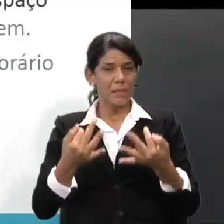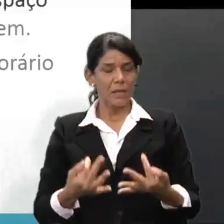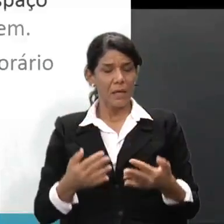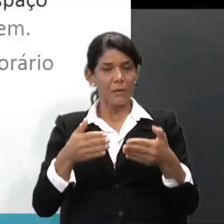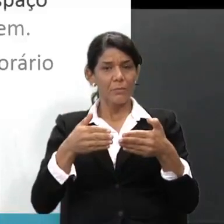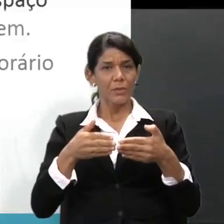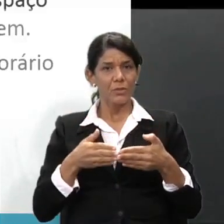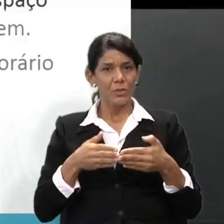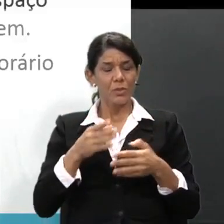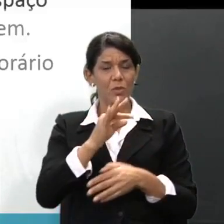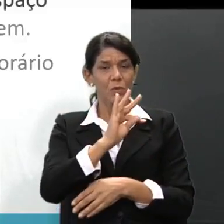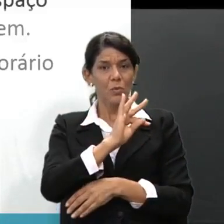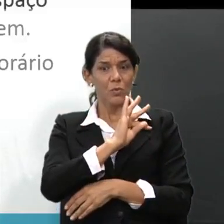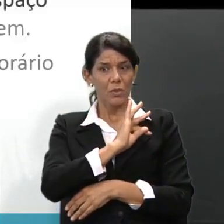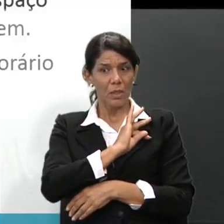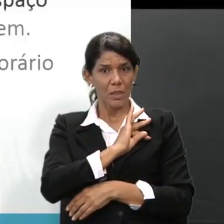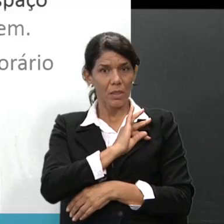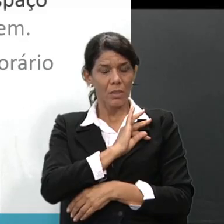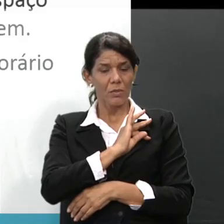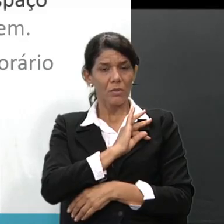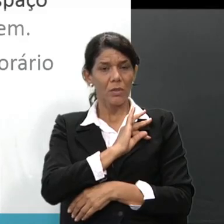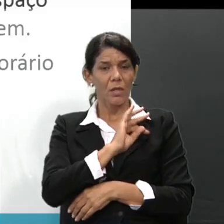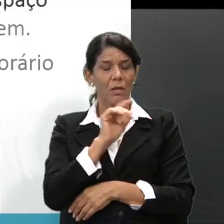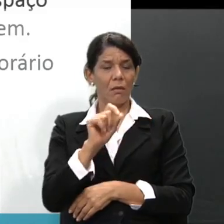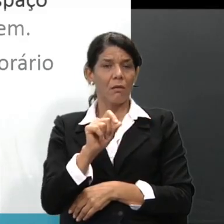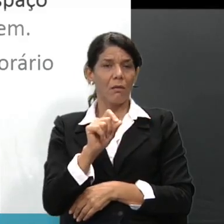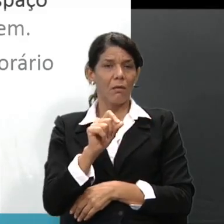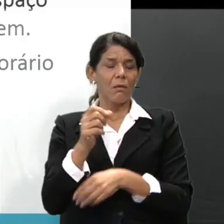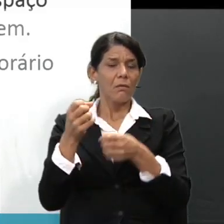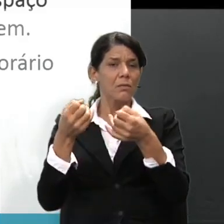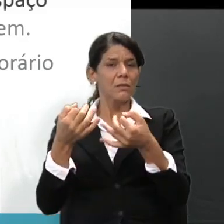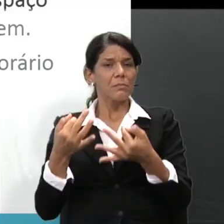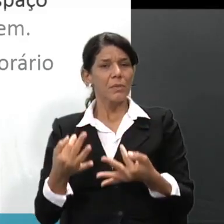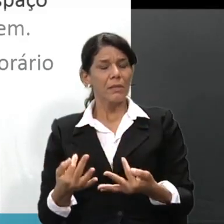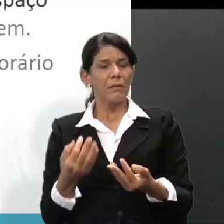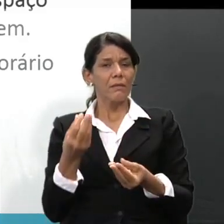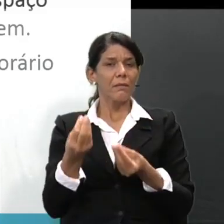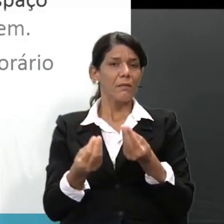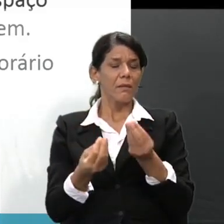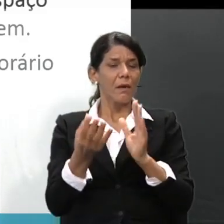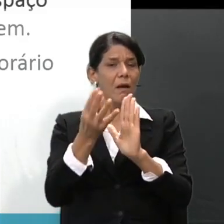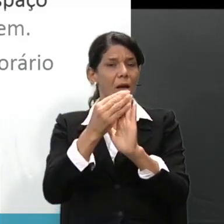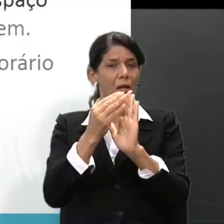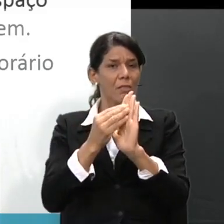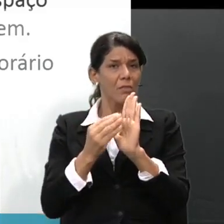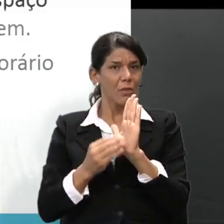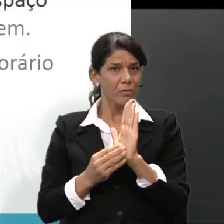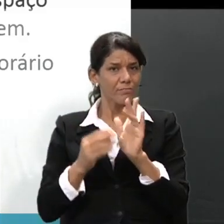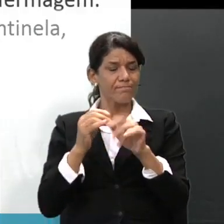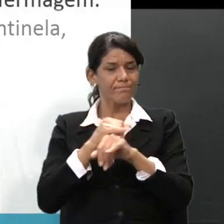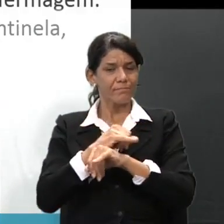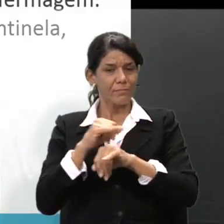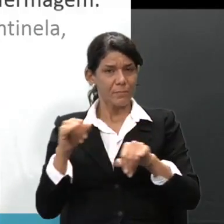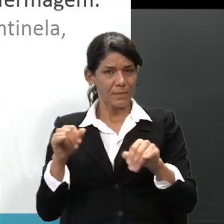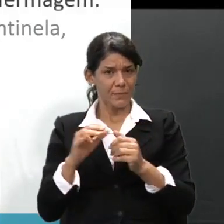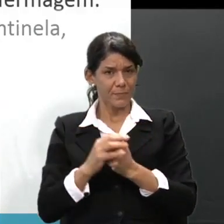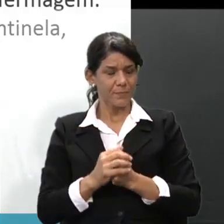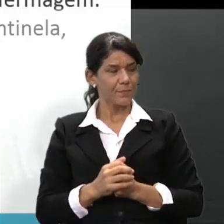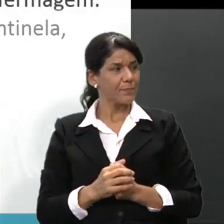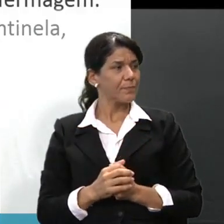para que os técnicos de enfermagem justifique e anote essas